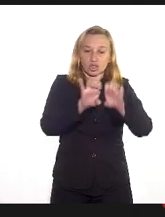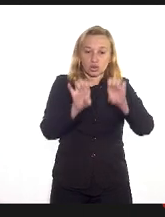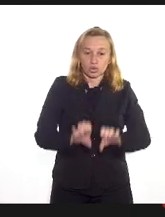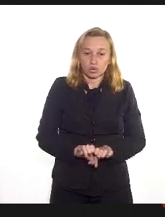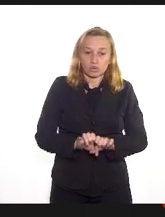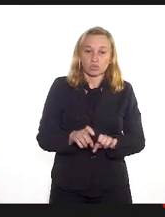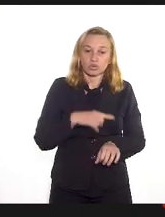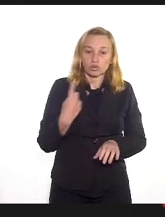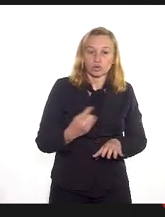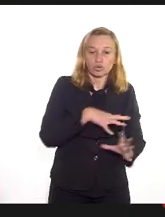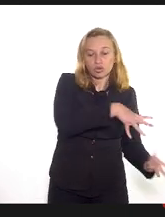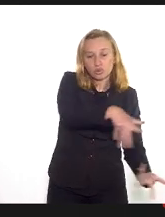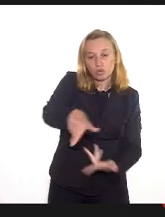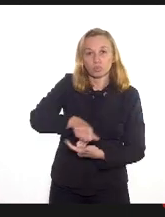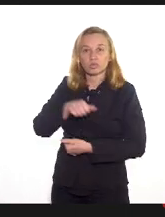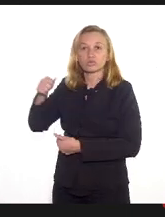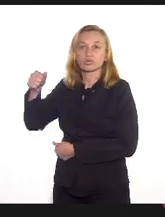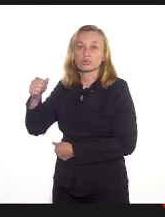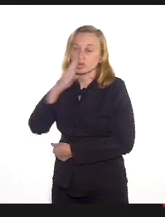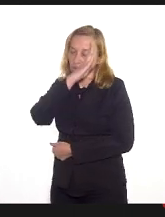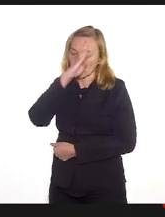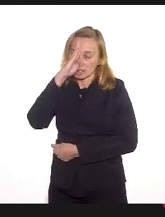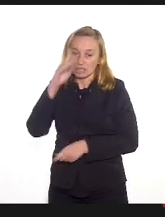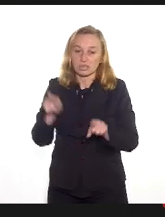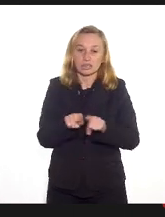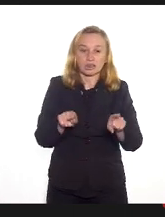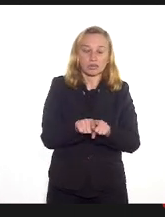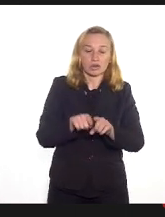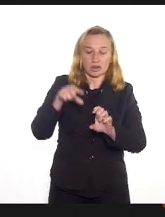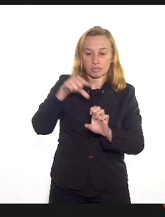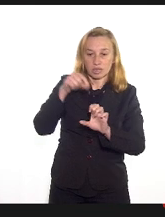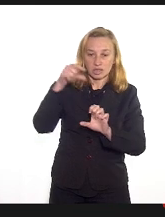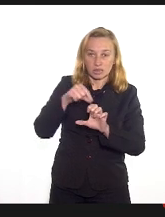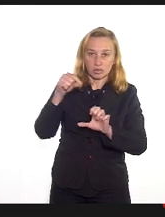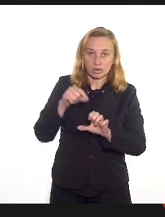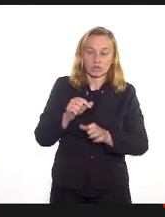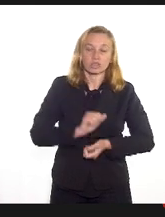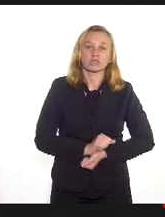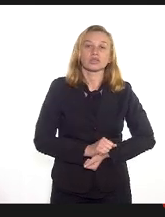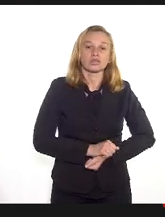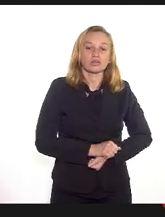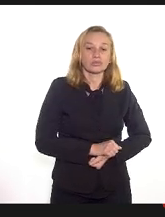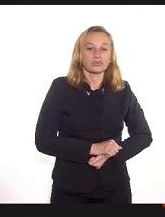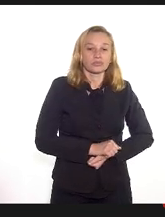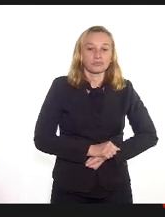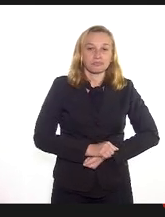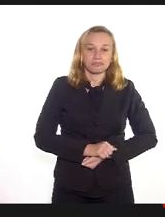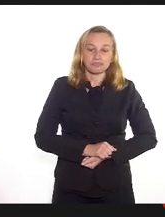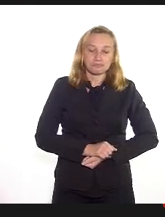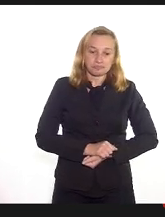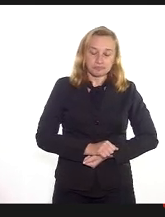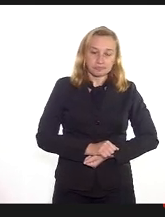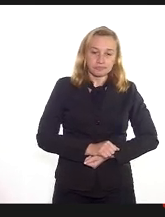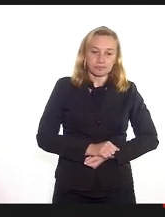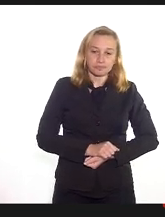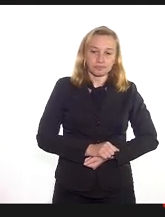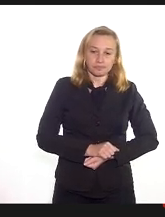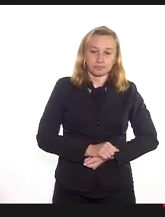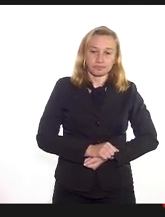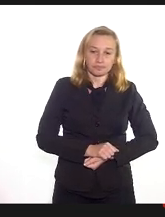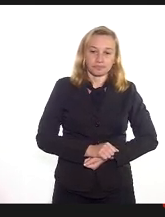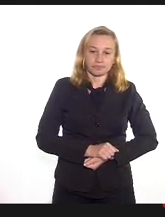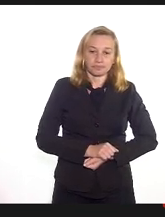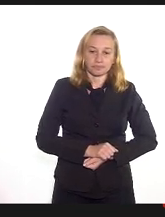mundo acadêmico e, principalmente, para os empreendedores, em termos de startups que venham a